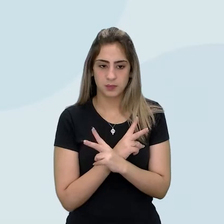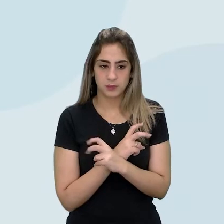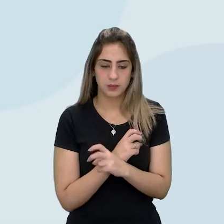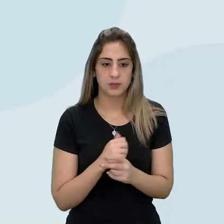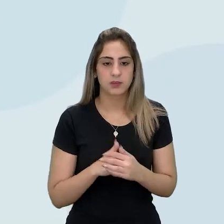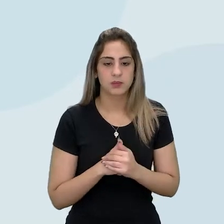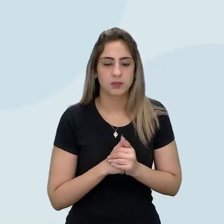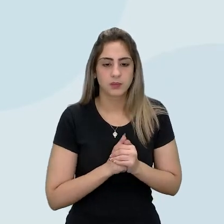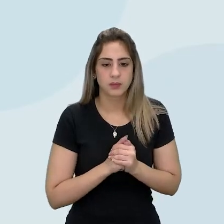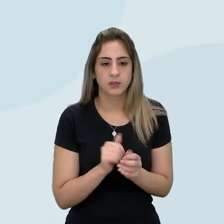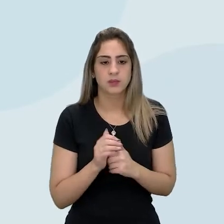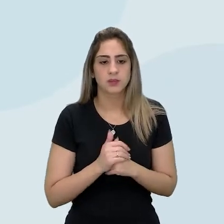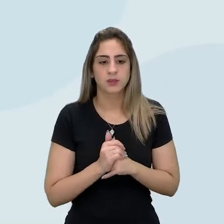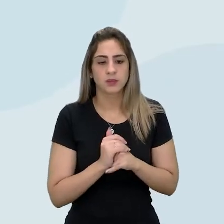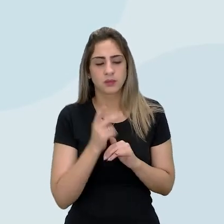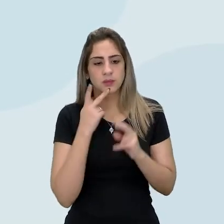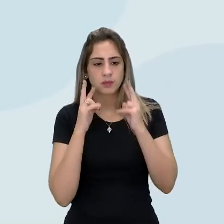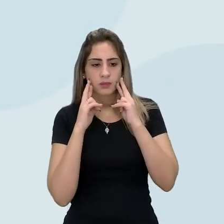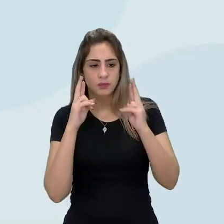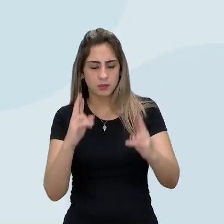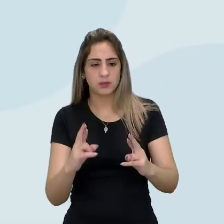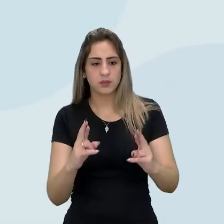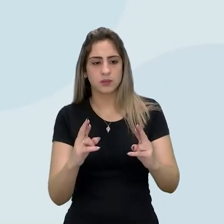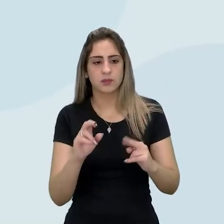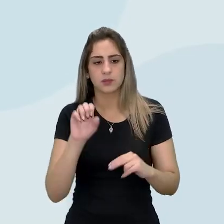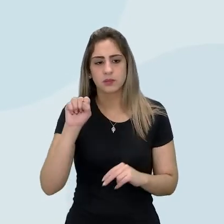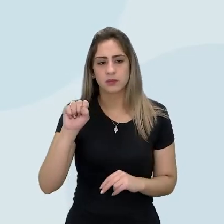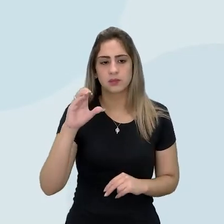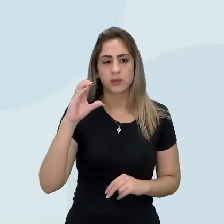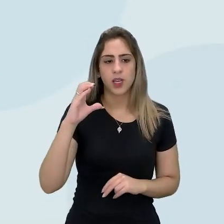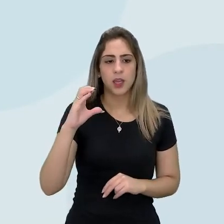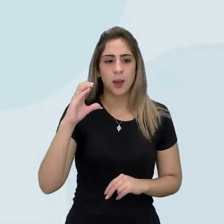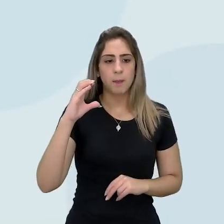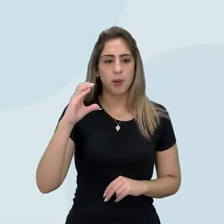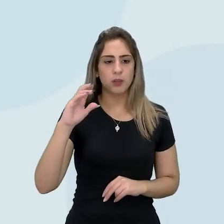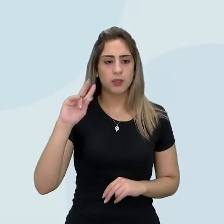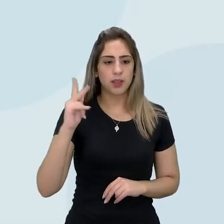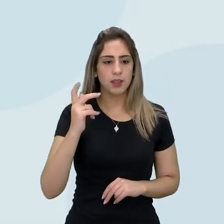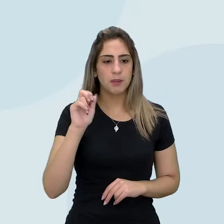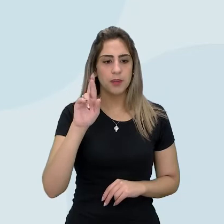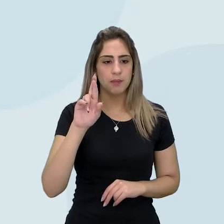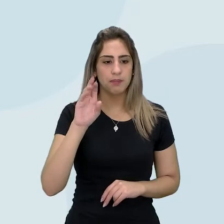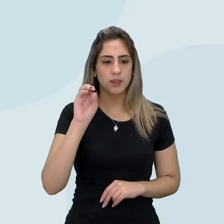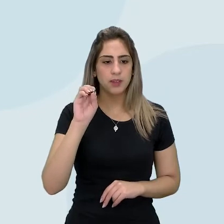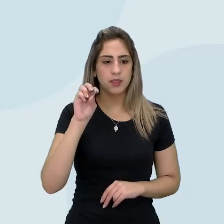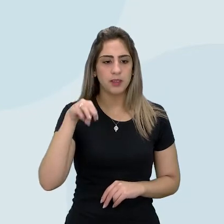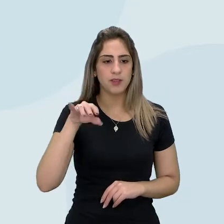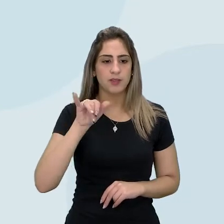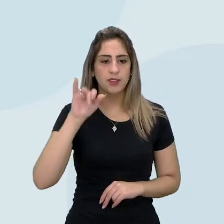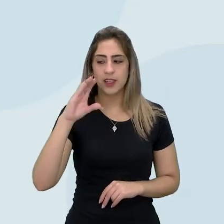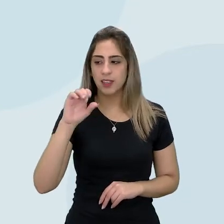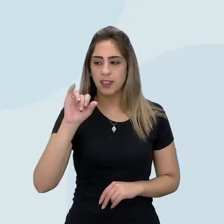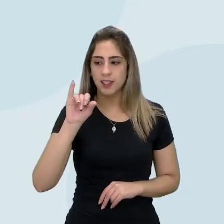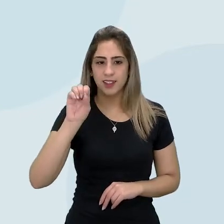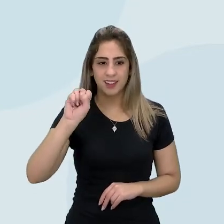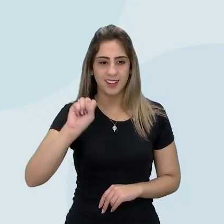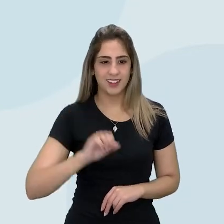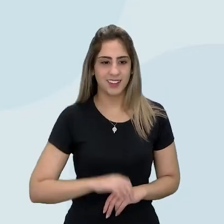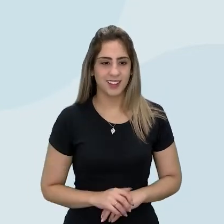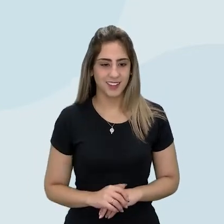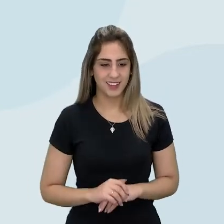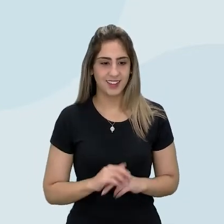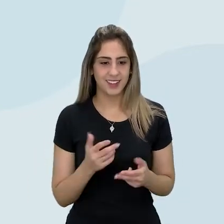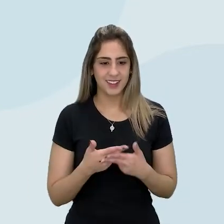gente falou a respeito, olha só, da Saccharomyces cerevisiae e versus, né, na verdade, os